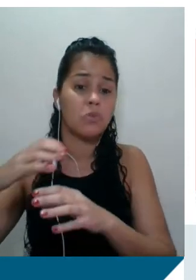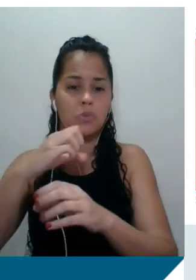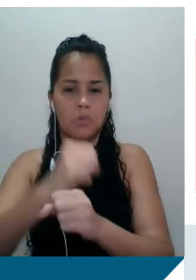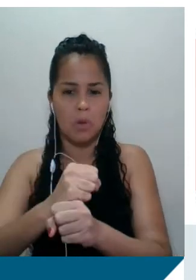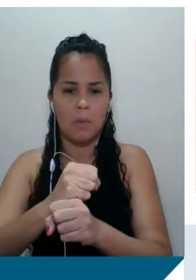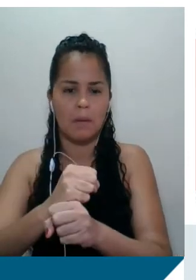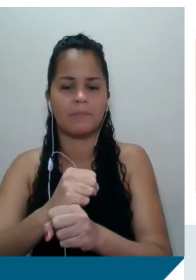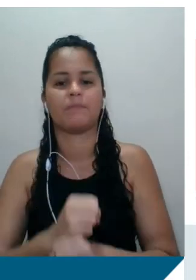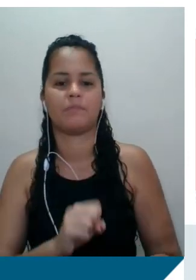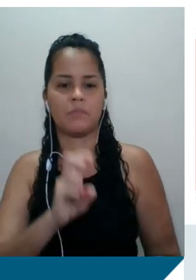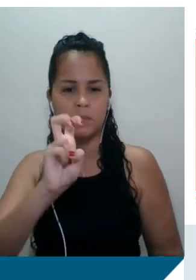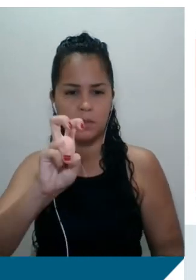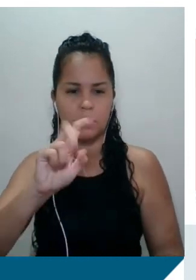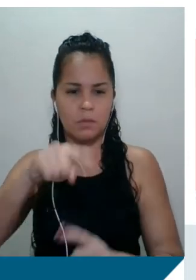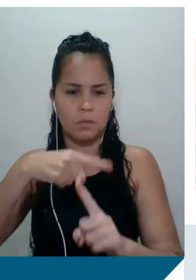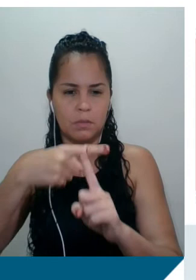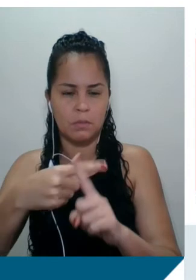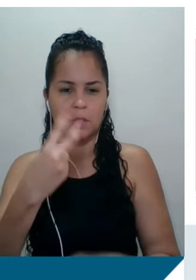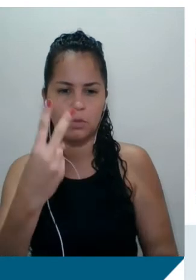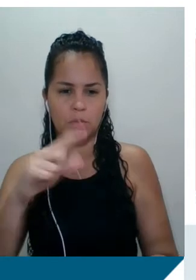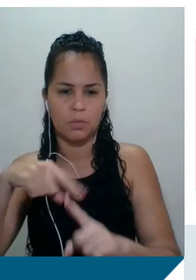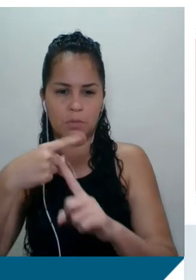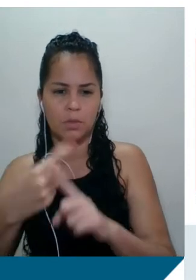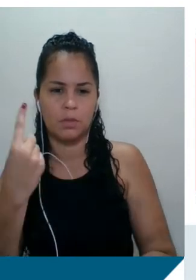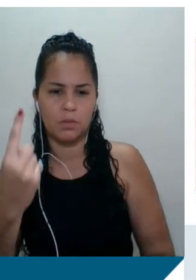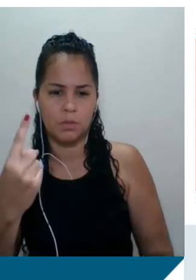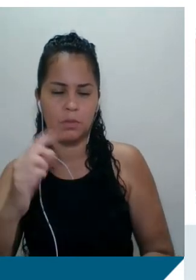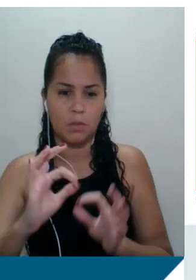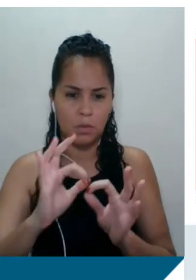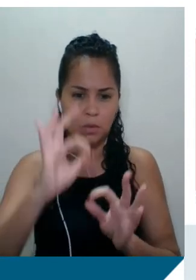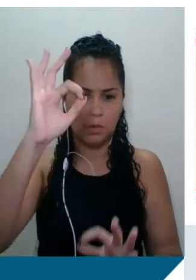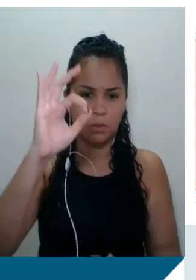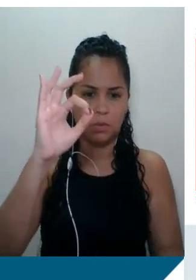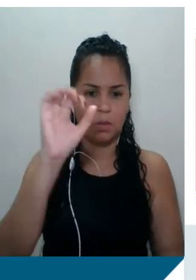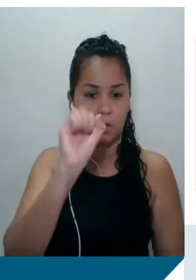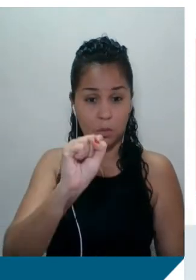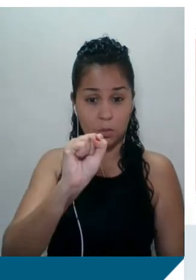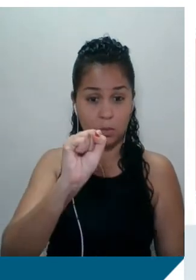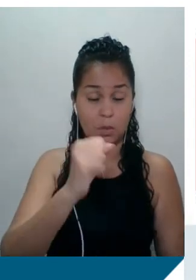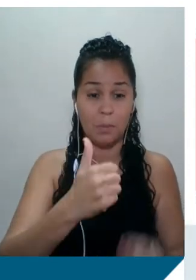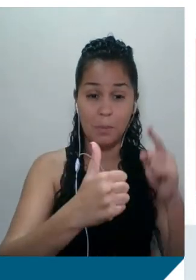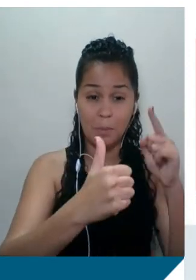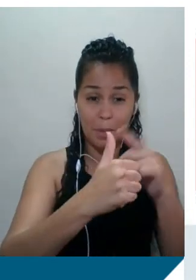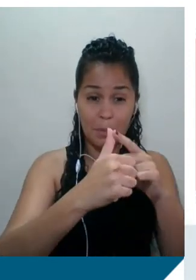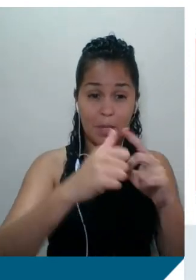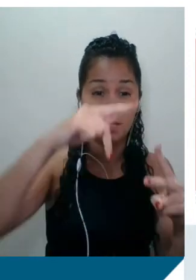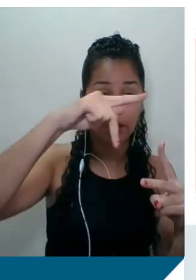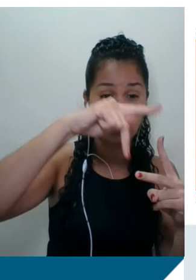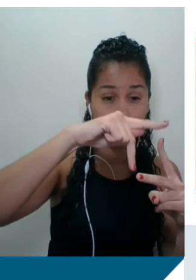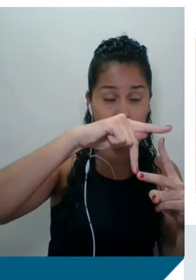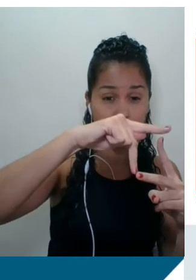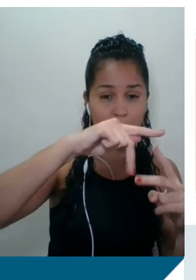ali das alturas menores. Então, 5 mais 2 mais 1, eu vou ter uma altura total de 8. Então, essa primeira figura que eu fiz, na